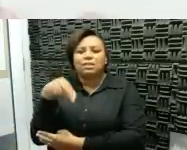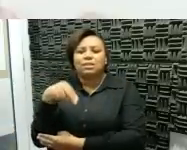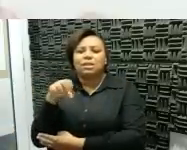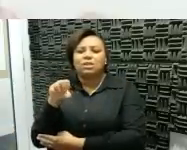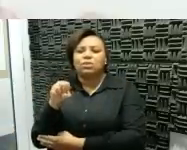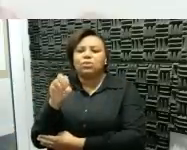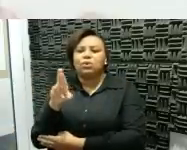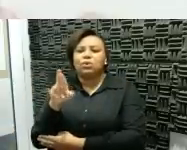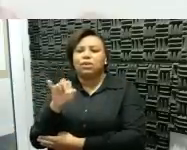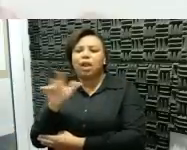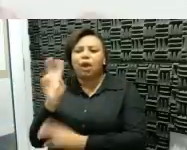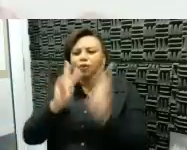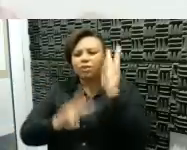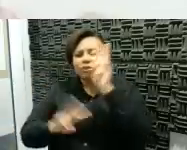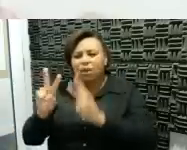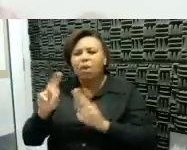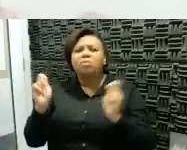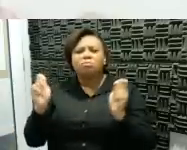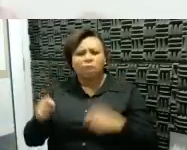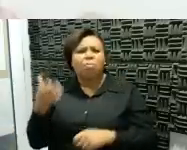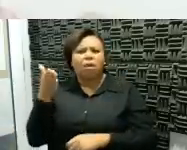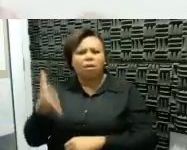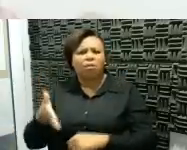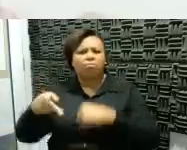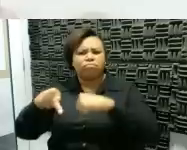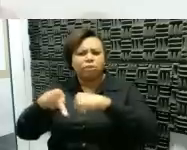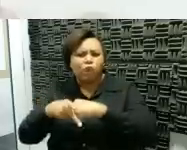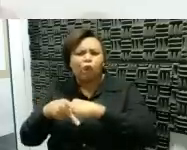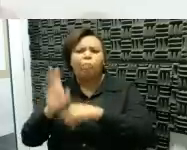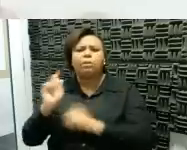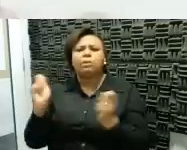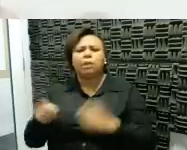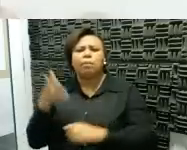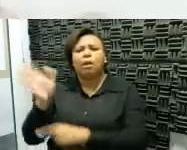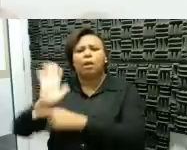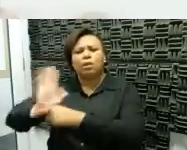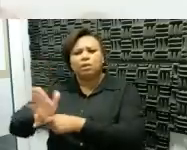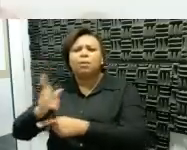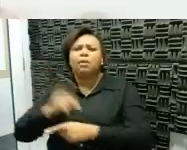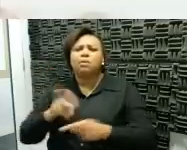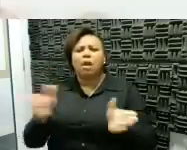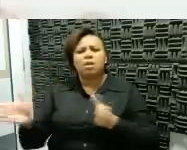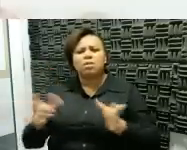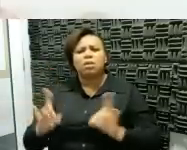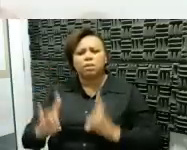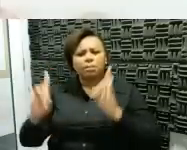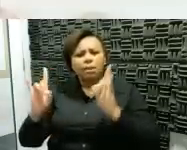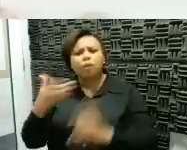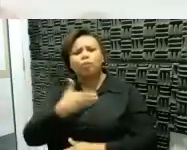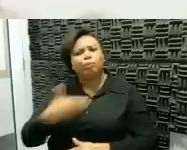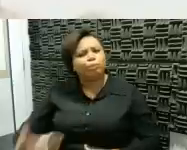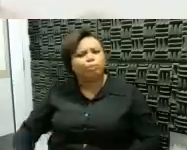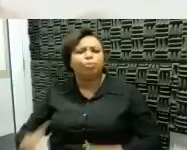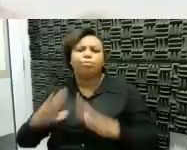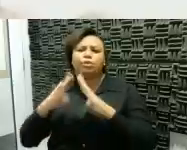shopping center ã ter acesso aos prédios públicos à escola etc etc então inclusão a gente fala em inclusão